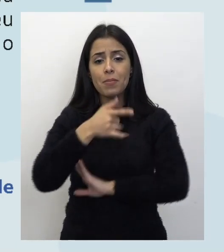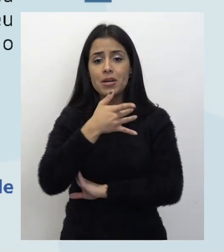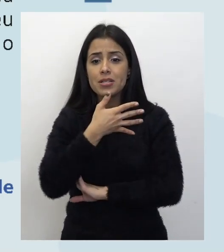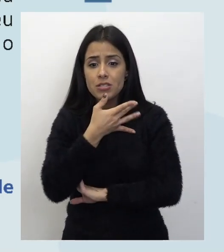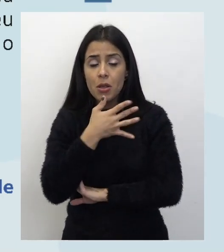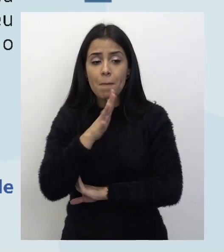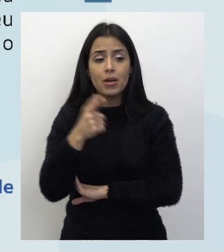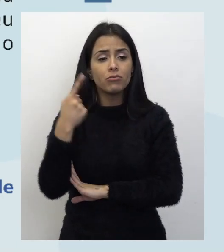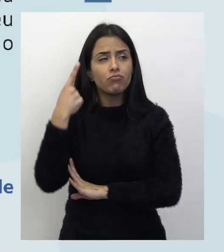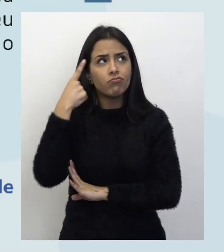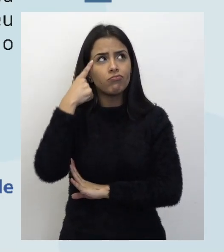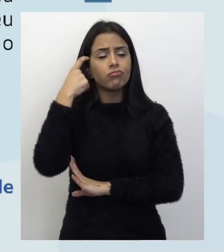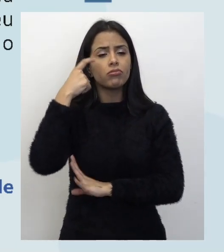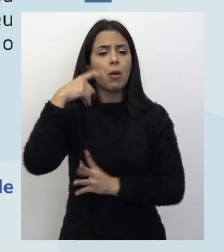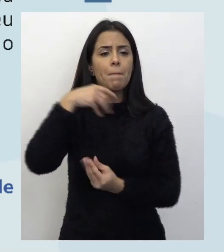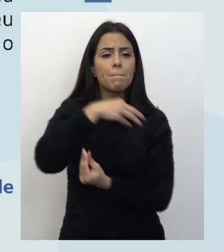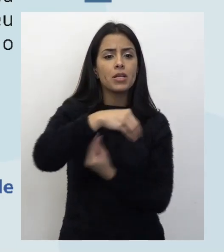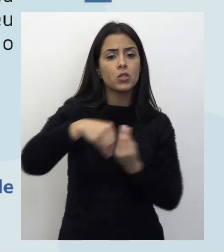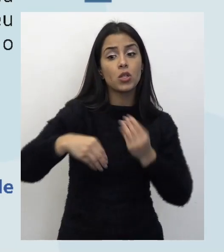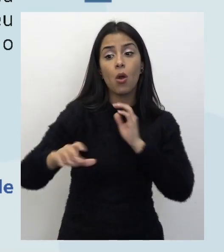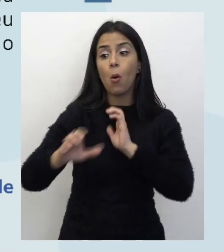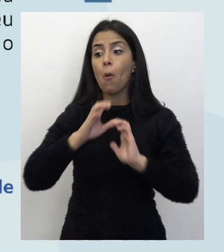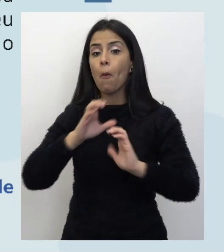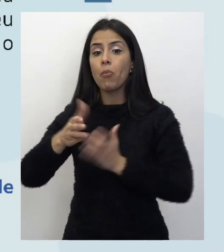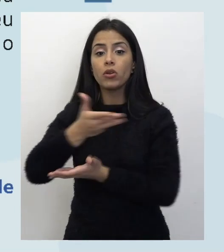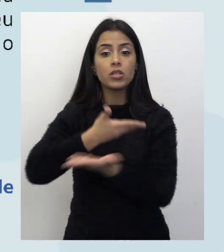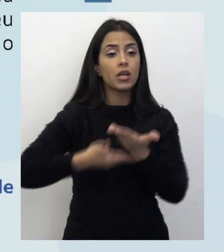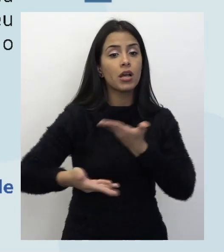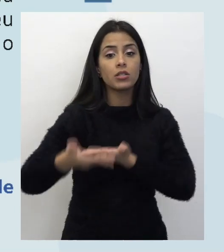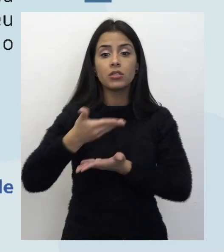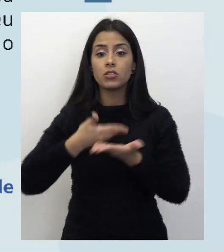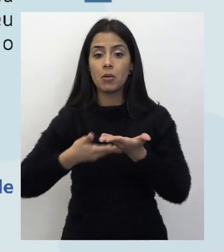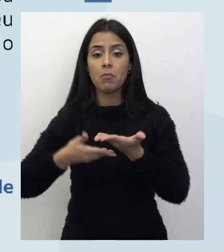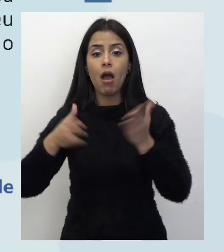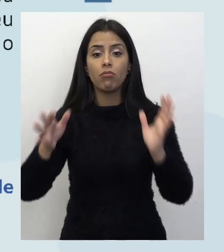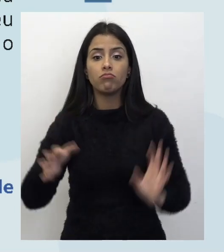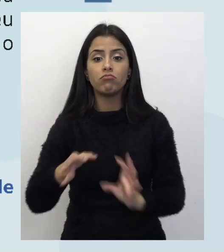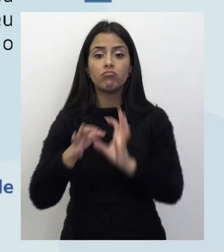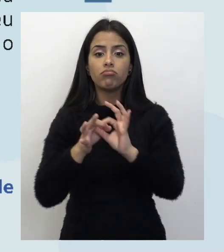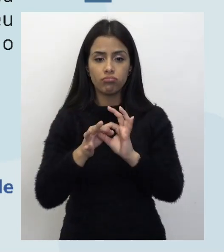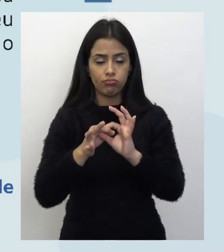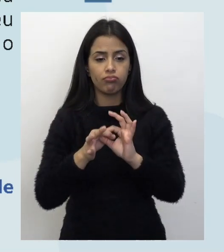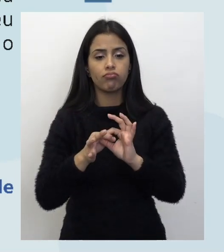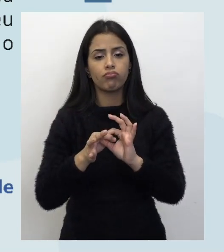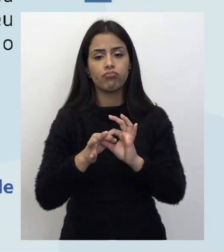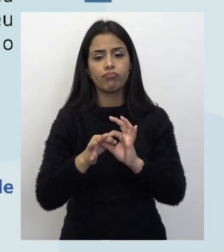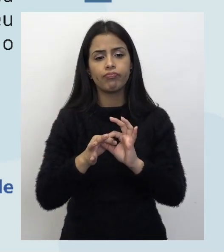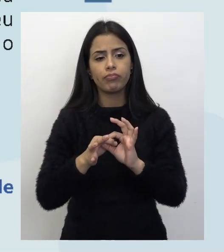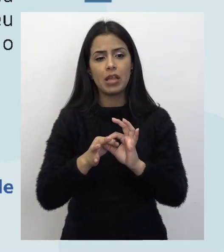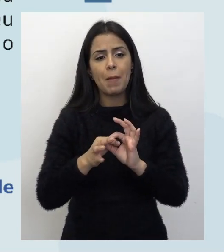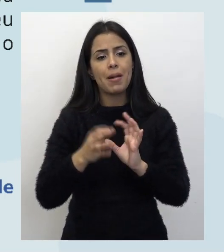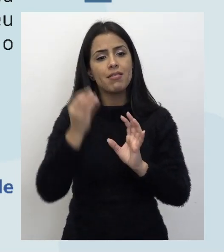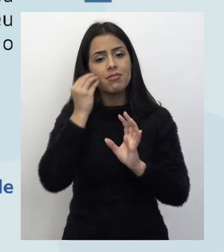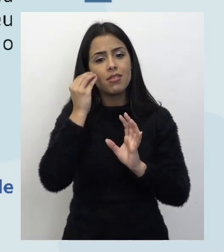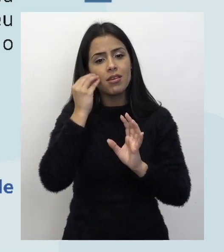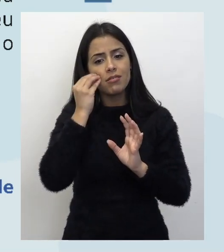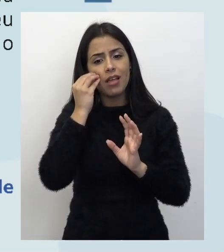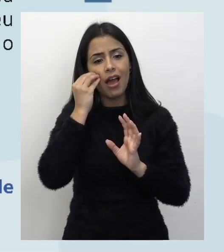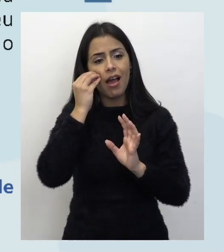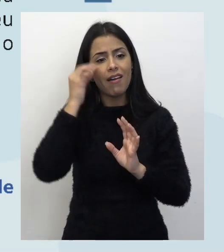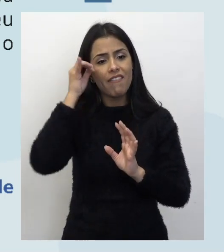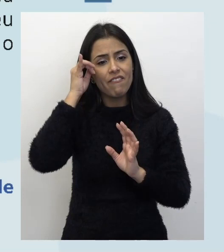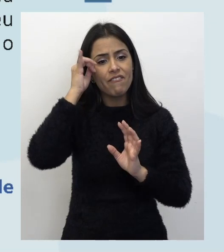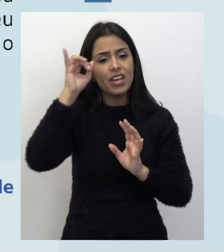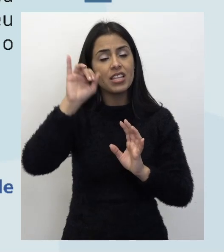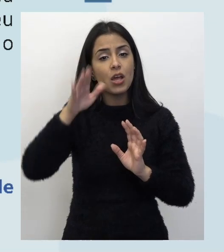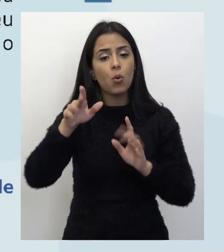a ideia de que essa mistura e essa comunicação recíproca de costumes de dois povos contribuiriam mais do que a